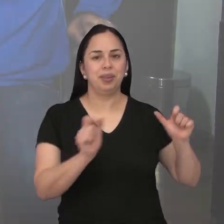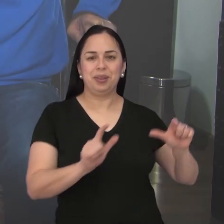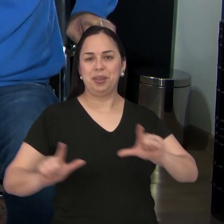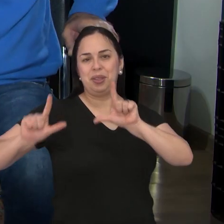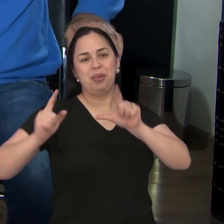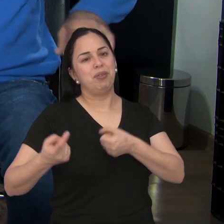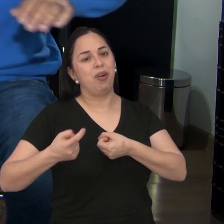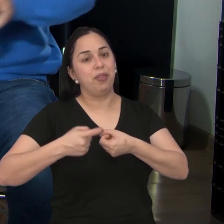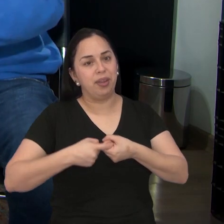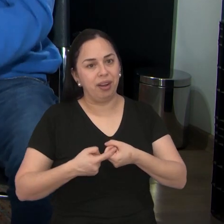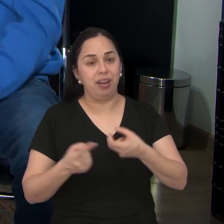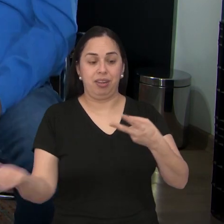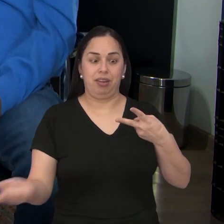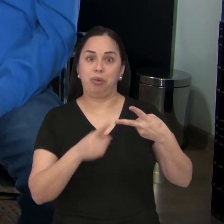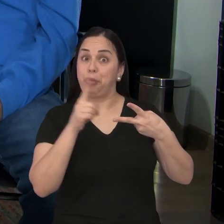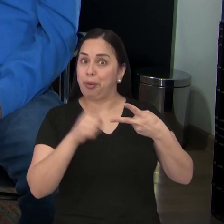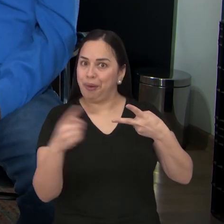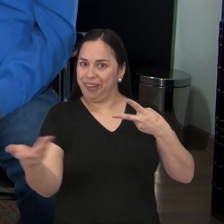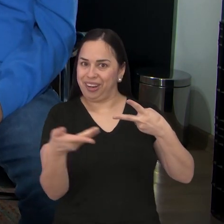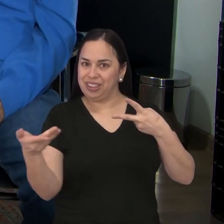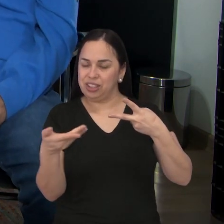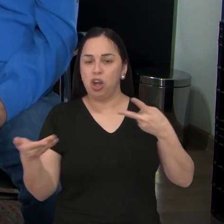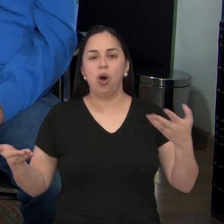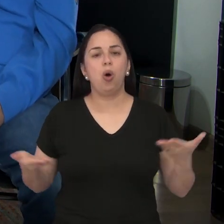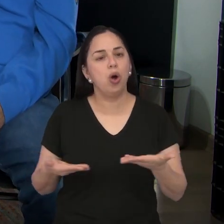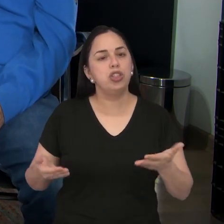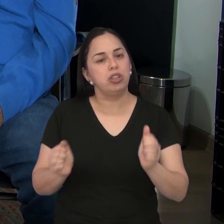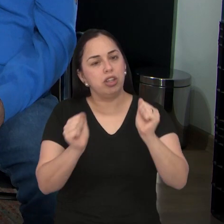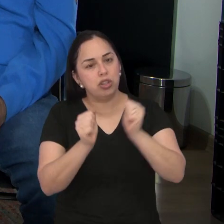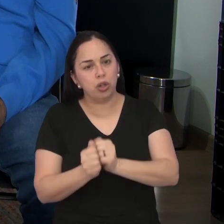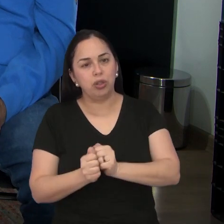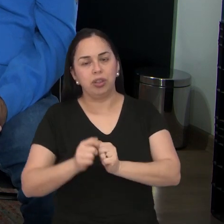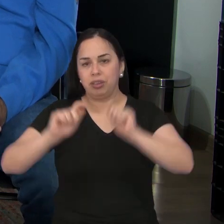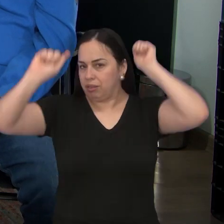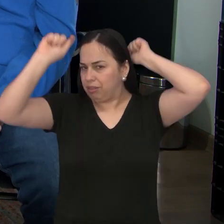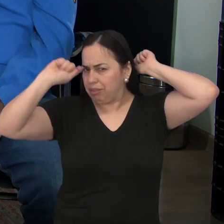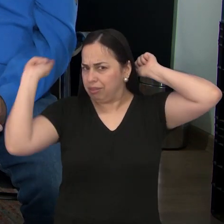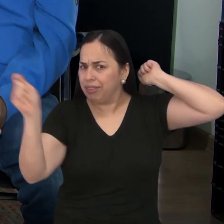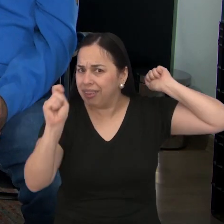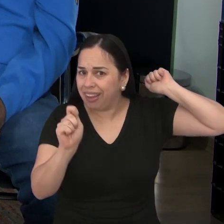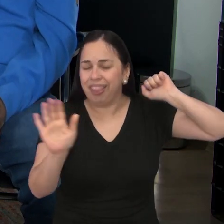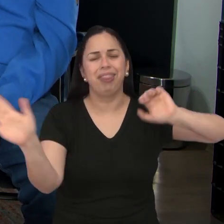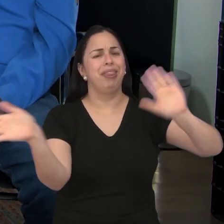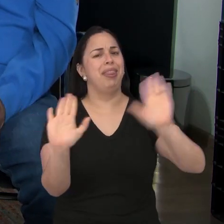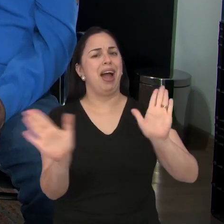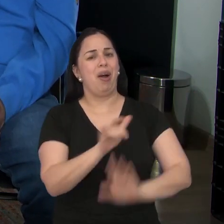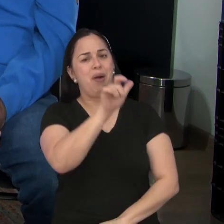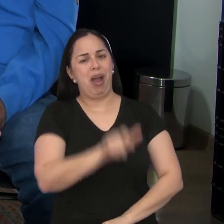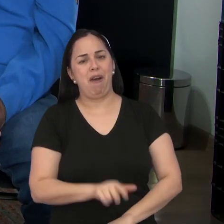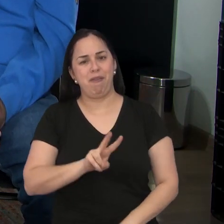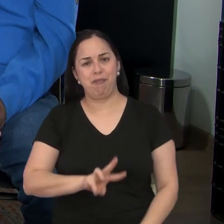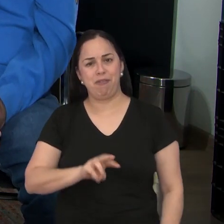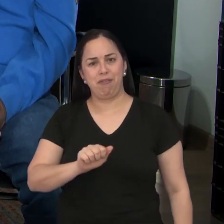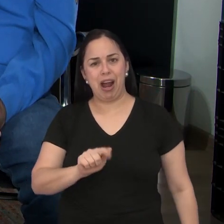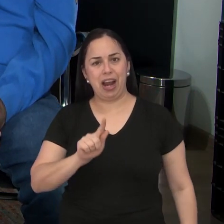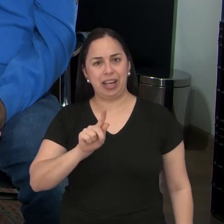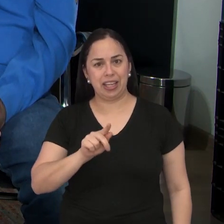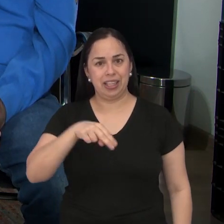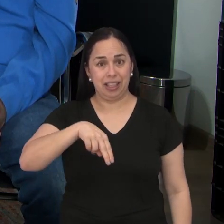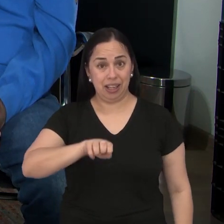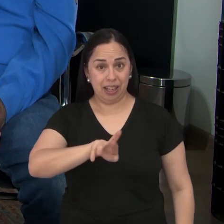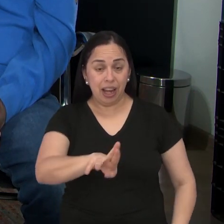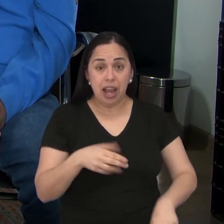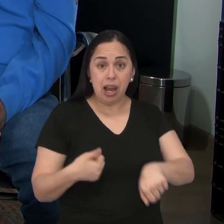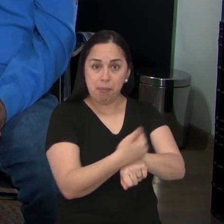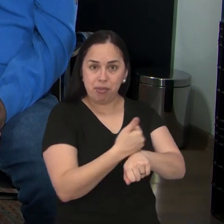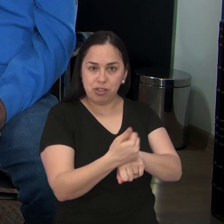Volta com uma entrevista, segundo bloco do nosso programa. Hoje estamos com Indiana Jones? Não. Estamos com Wagner Bornal, que é